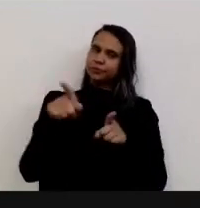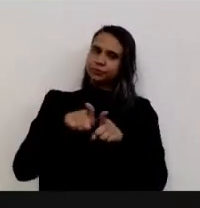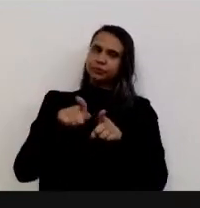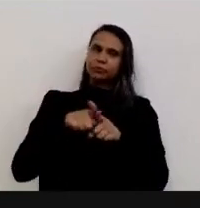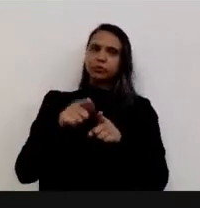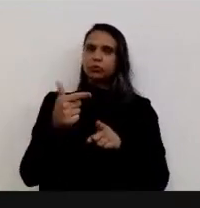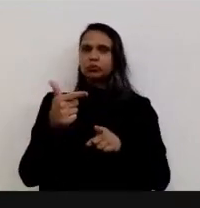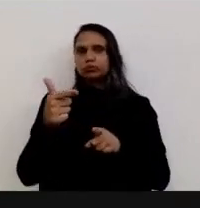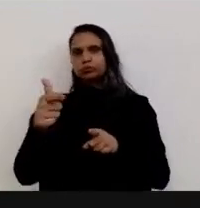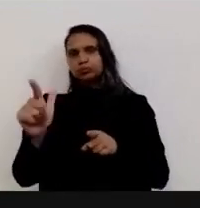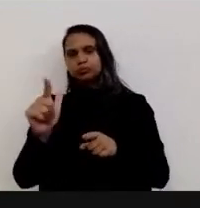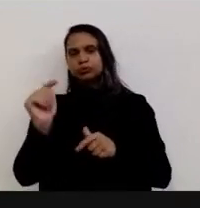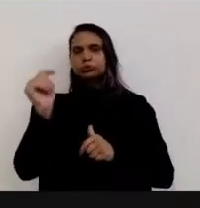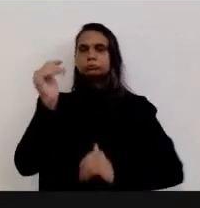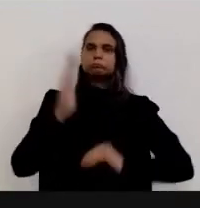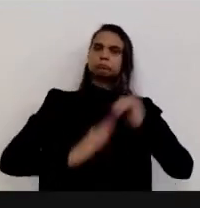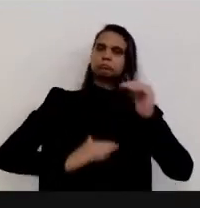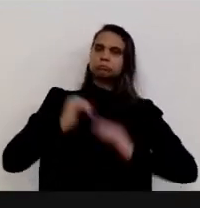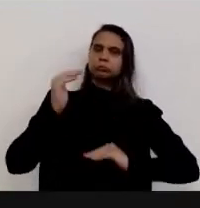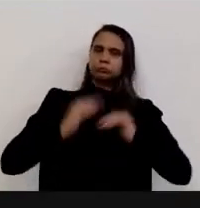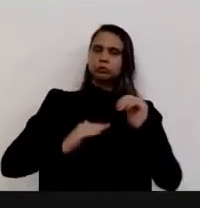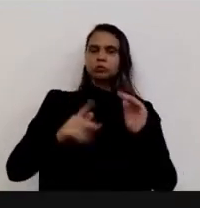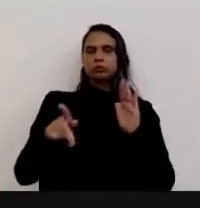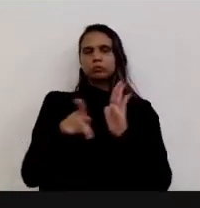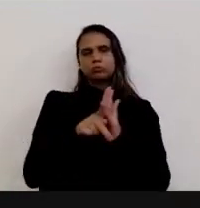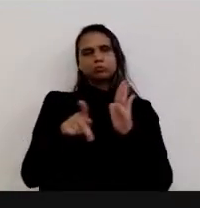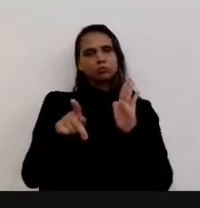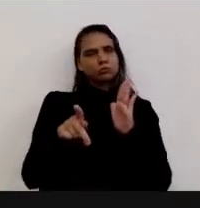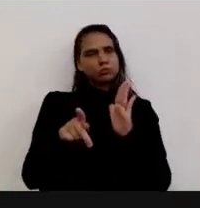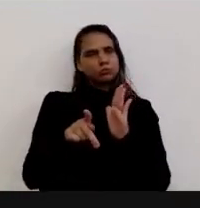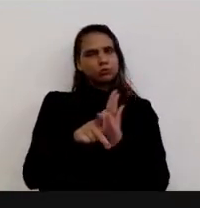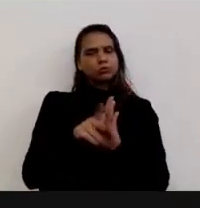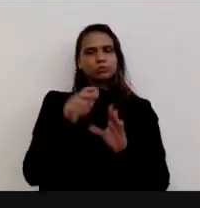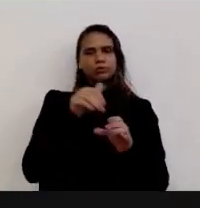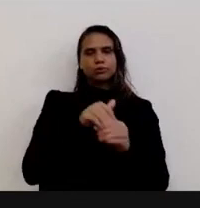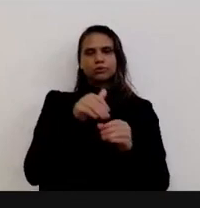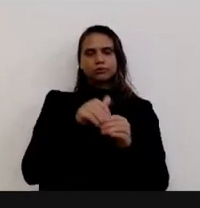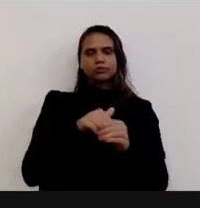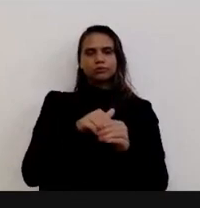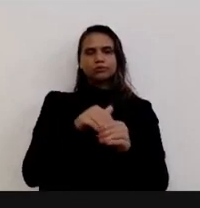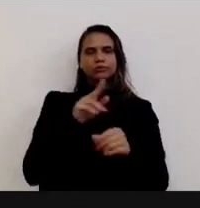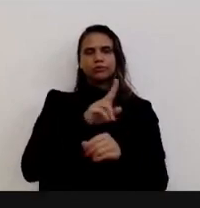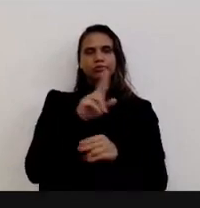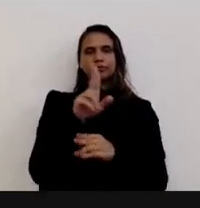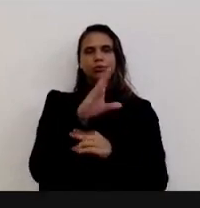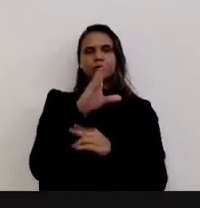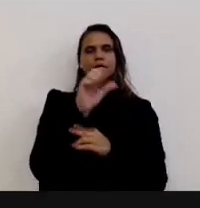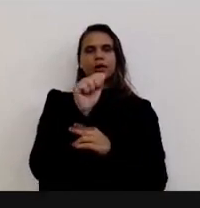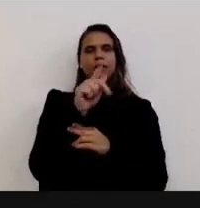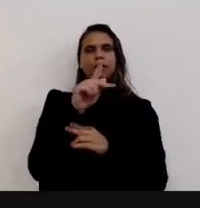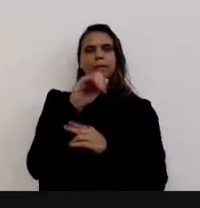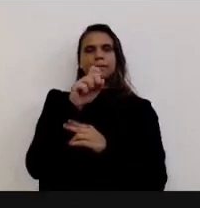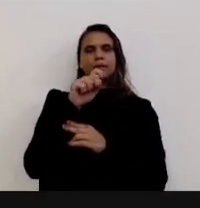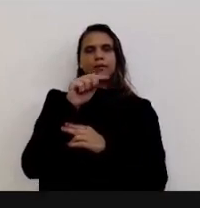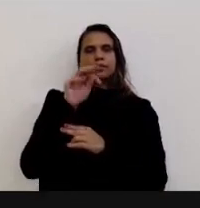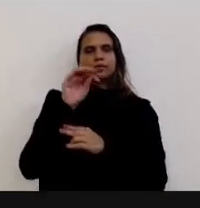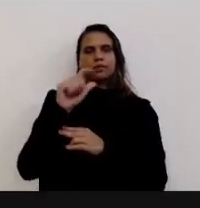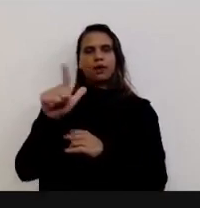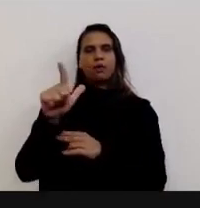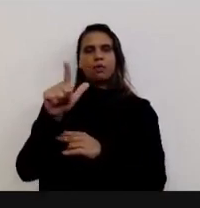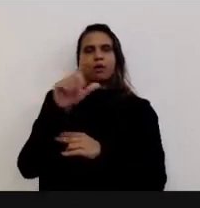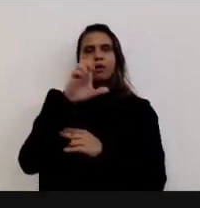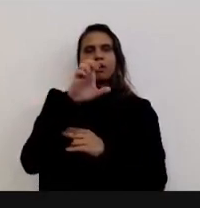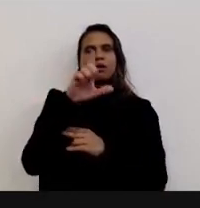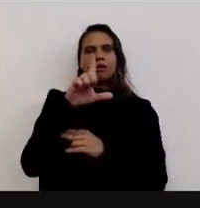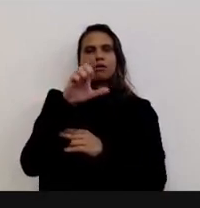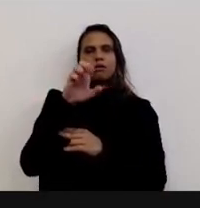né? O chamado capital eleitoral, né? Que é digamos assim, uma parte do capital